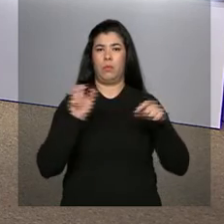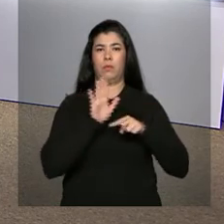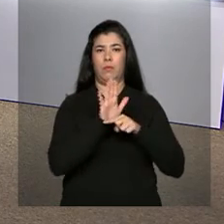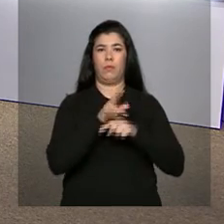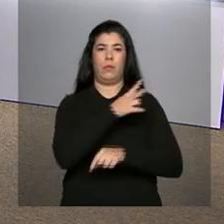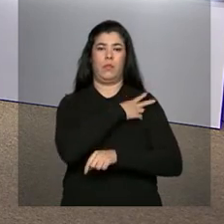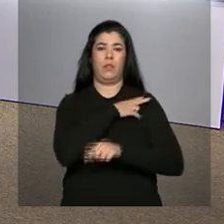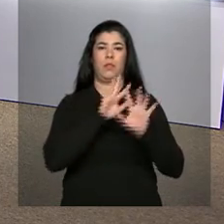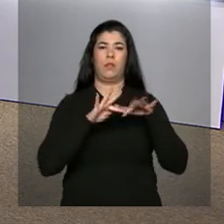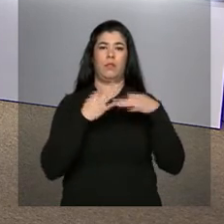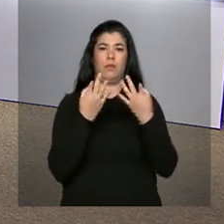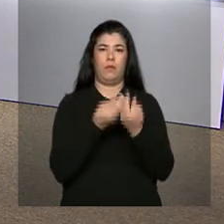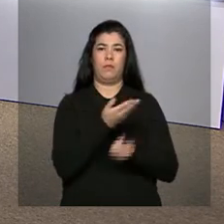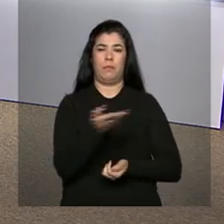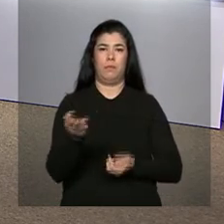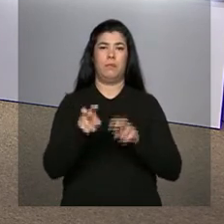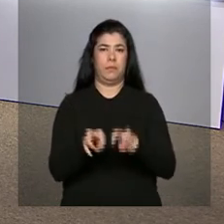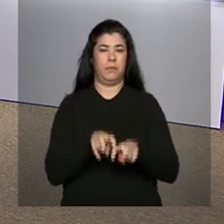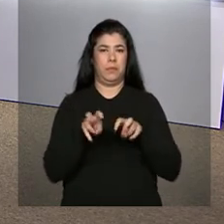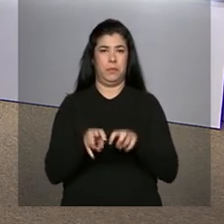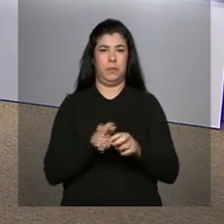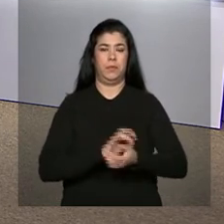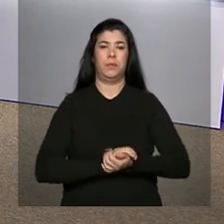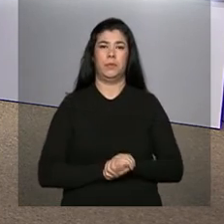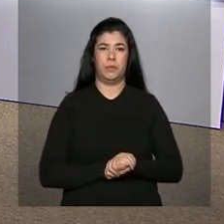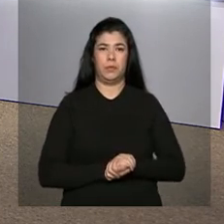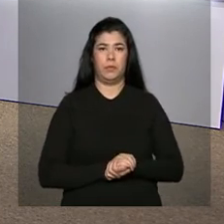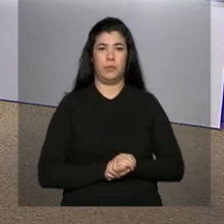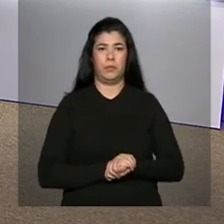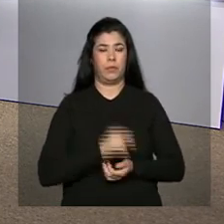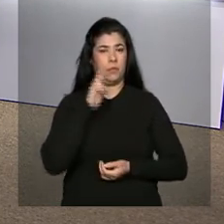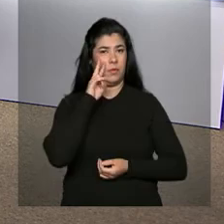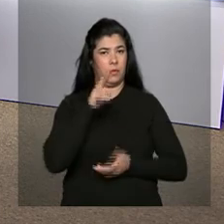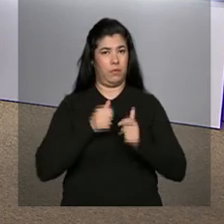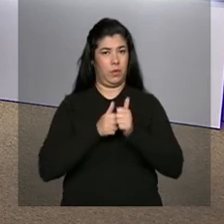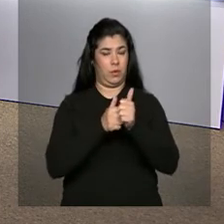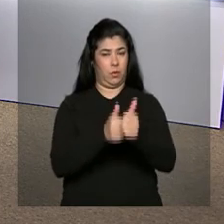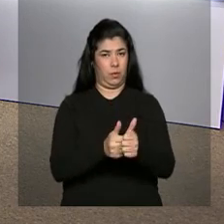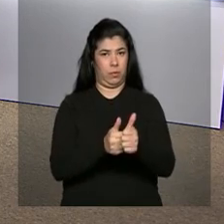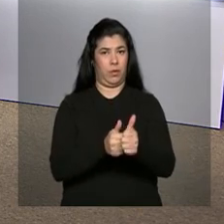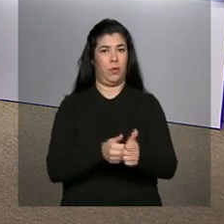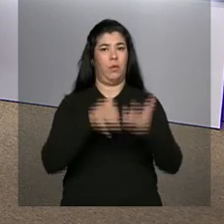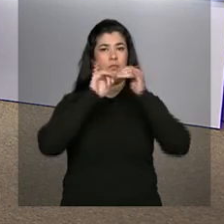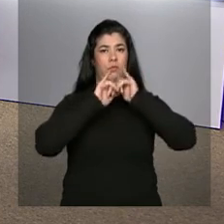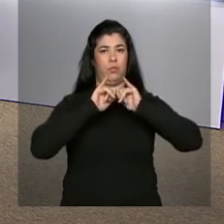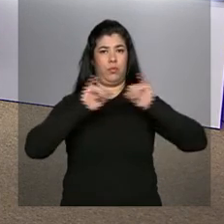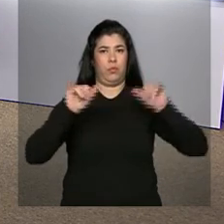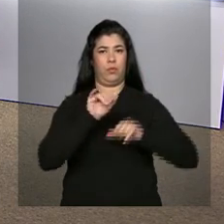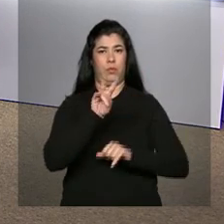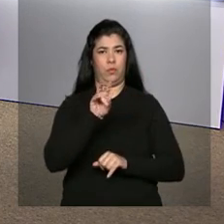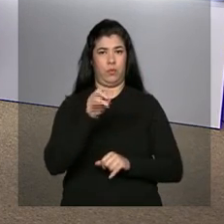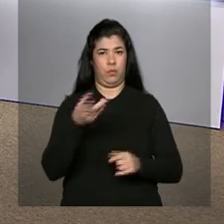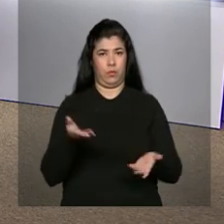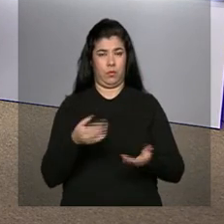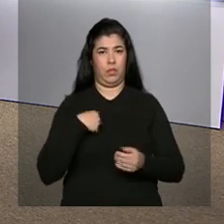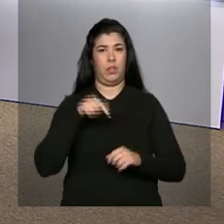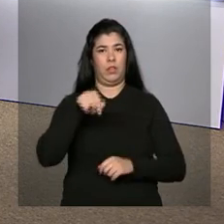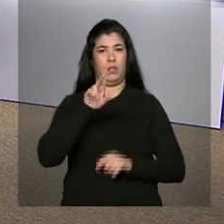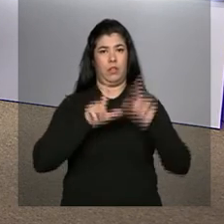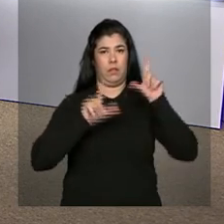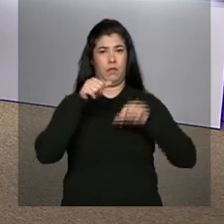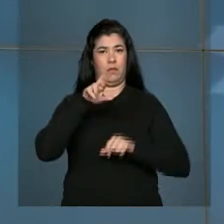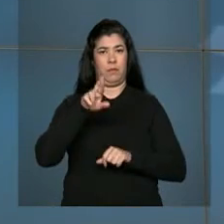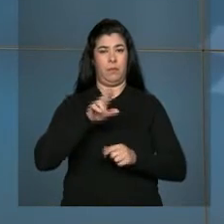assistência técnica para as famílias de agricultores. A gente acompanha o lançamento ao vivo aqui na